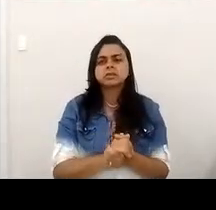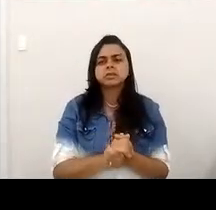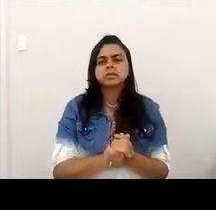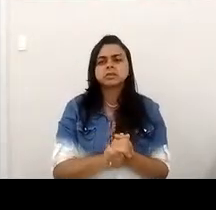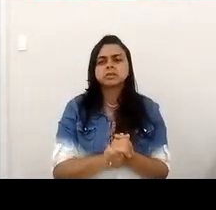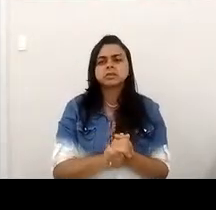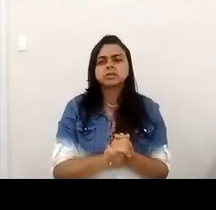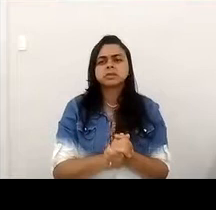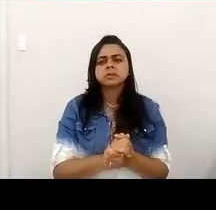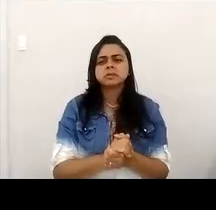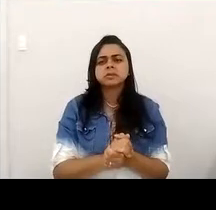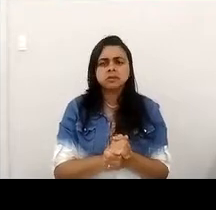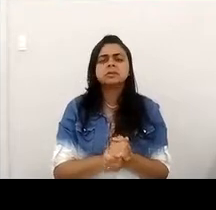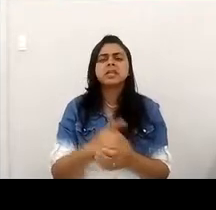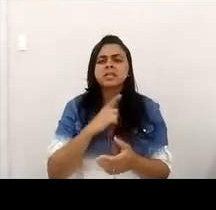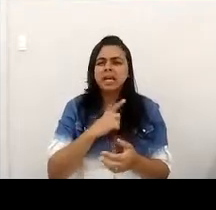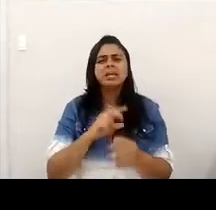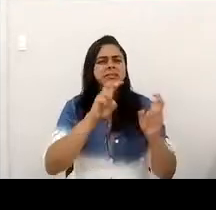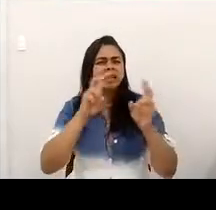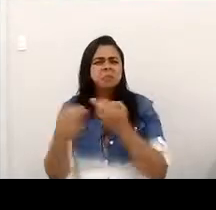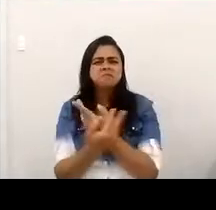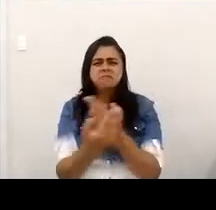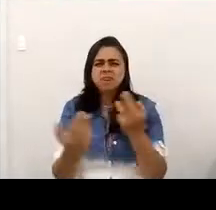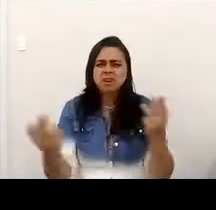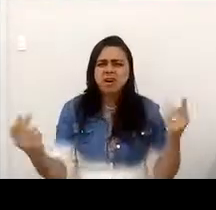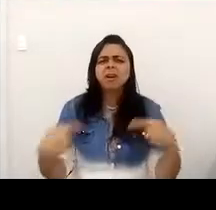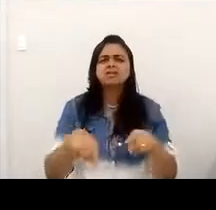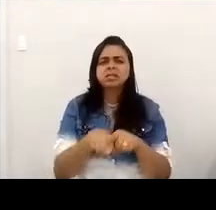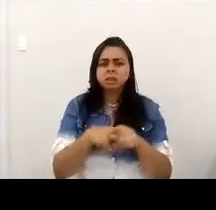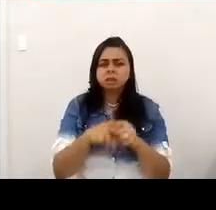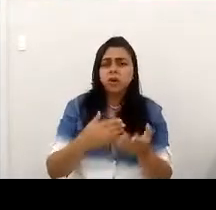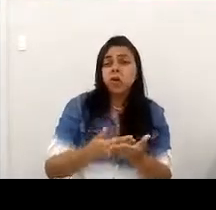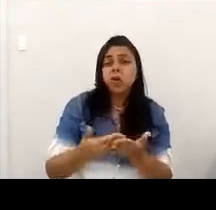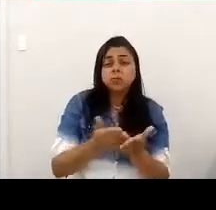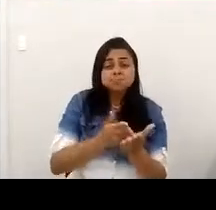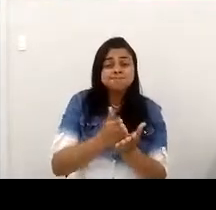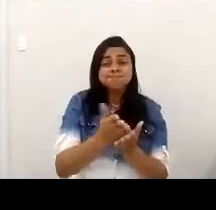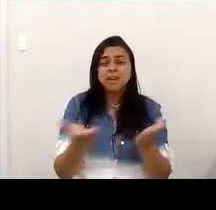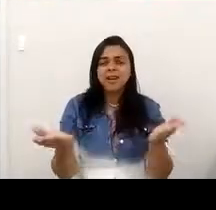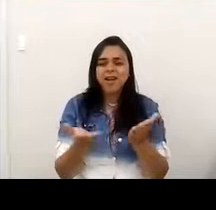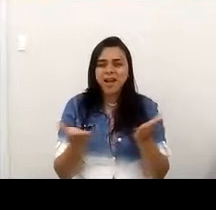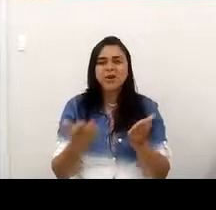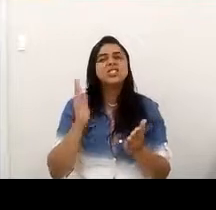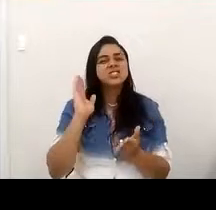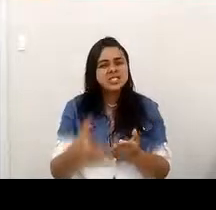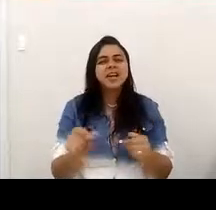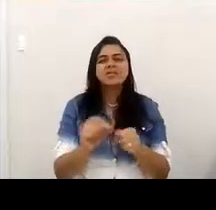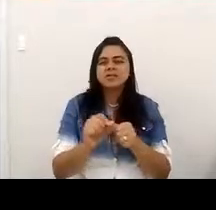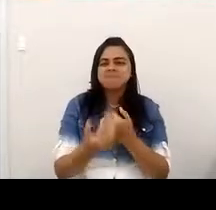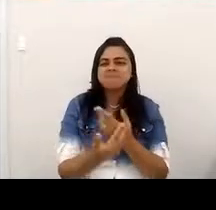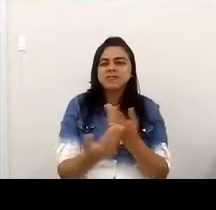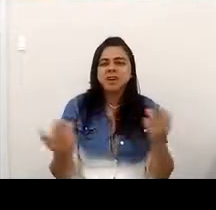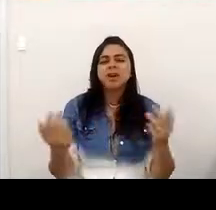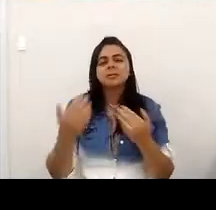muitas questões ainda vão aparecer por esse caminho, né? E vocês já trilharam aí um bom percurso. Isso é muito, muito